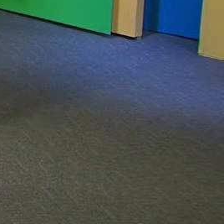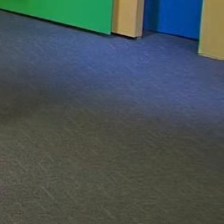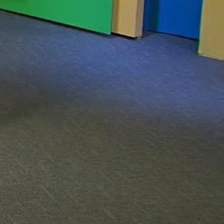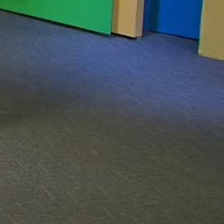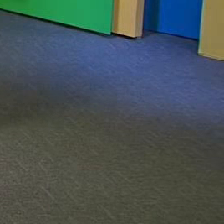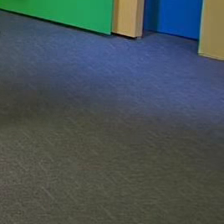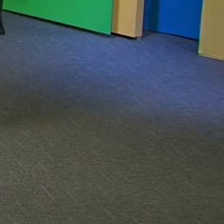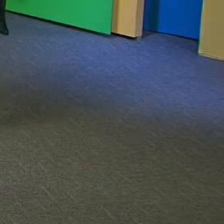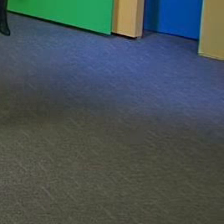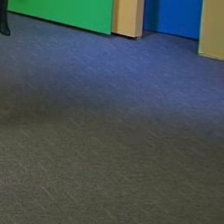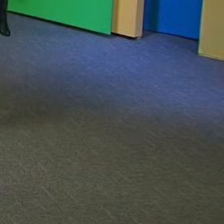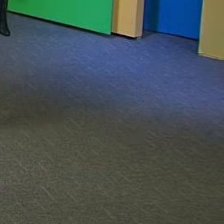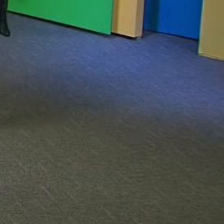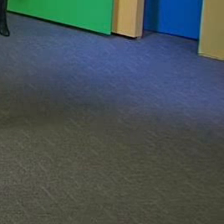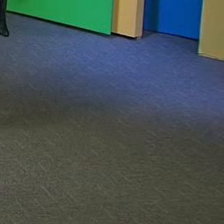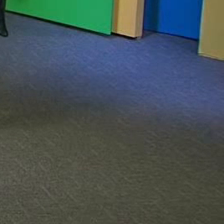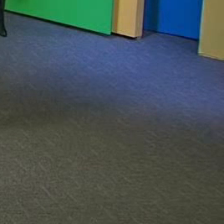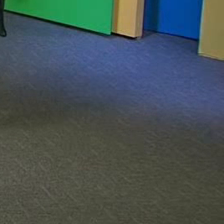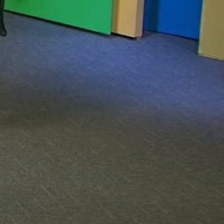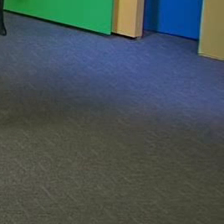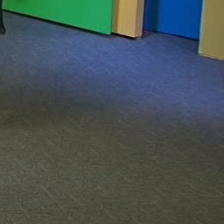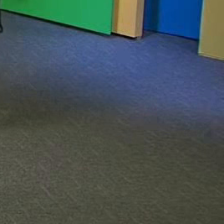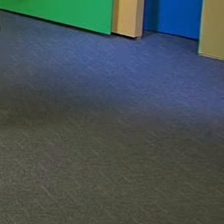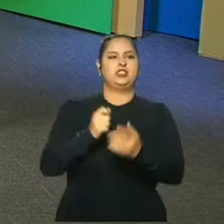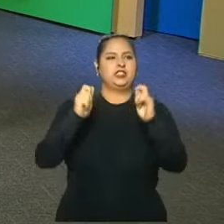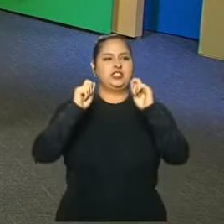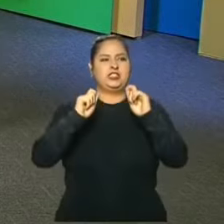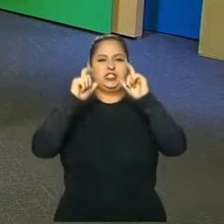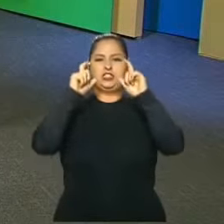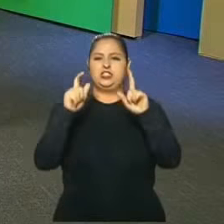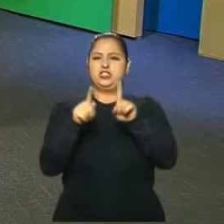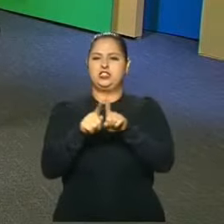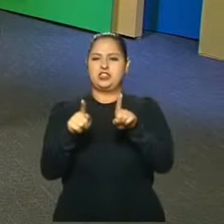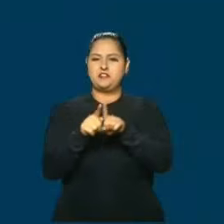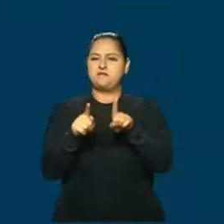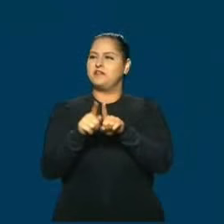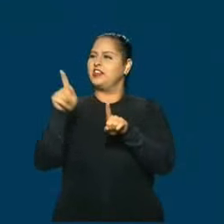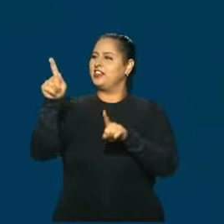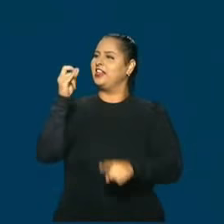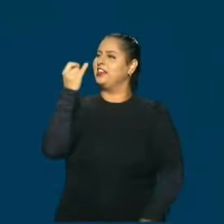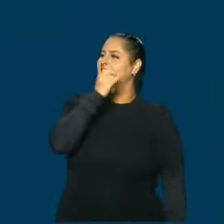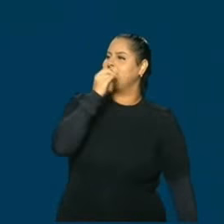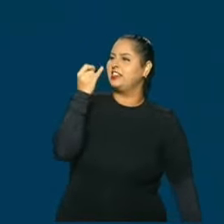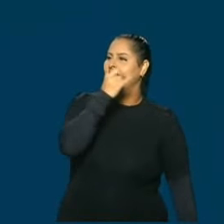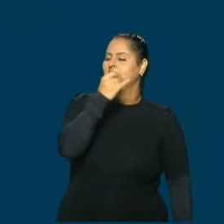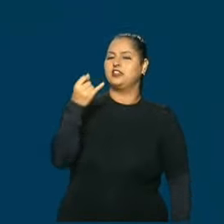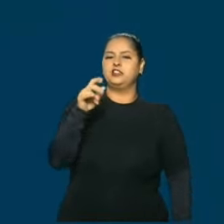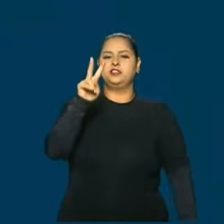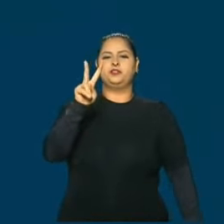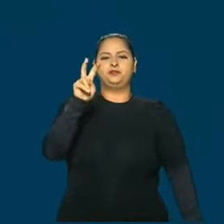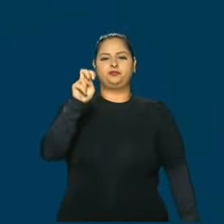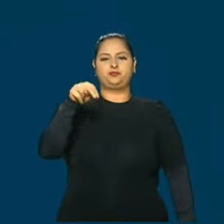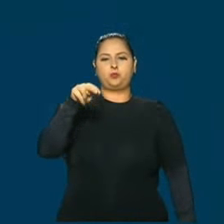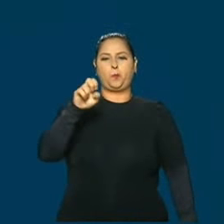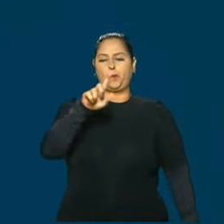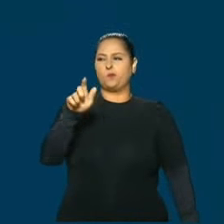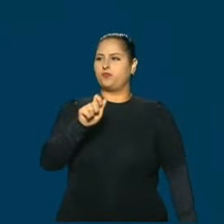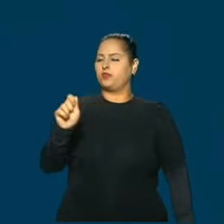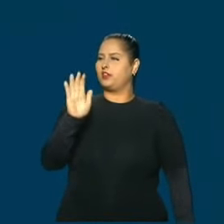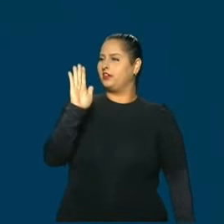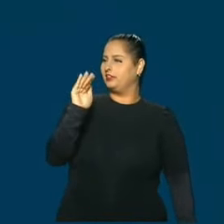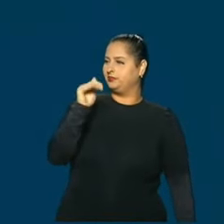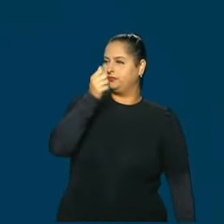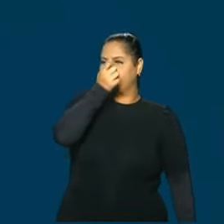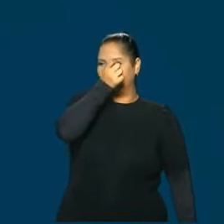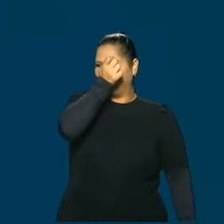Matheus Montini, um abraço para você. Tá ligadinho também. Já da Itália, e coisa boa. De Veneza. Tchau, Matheus. Que